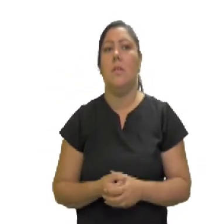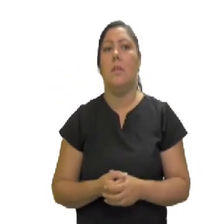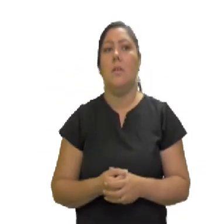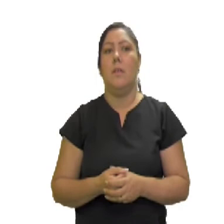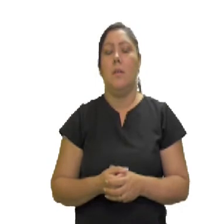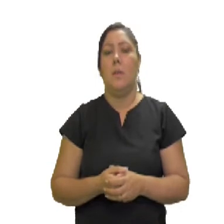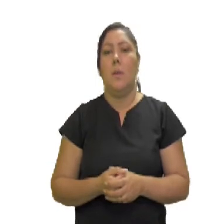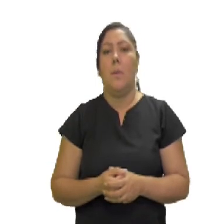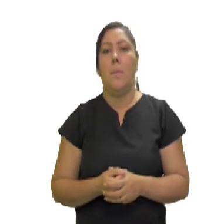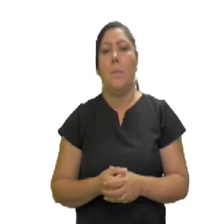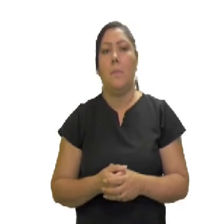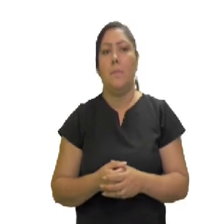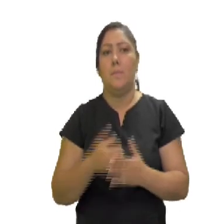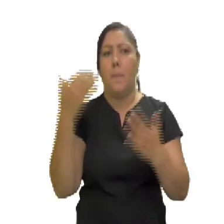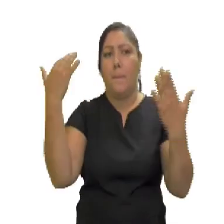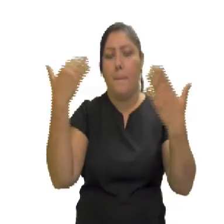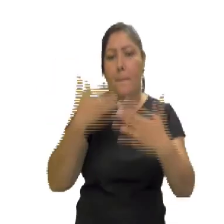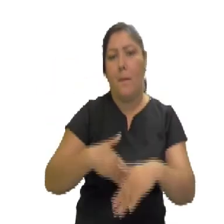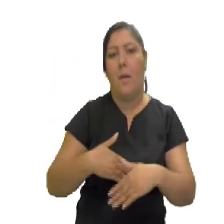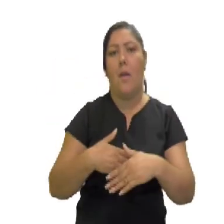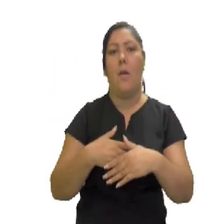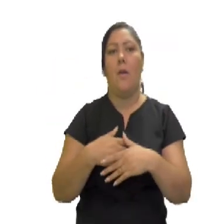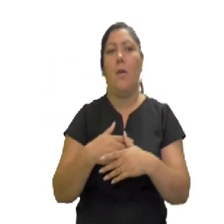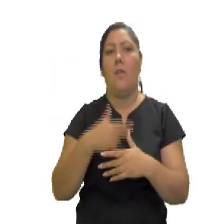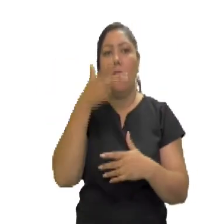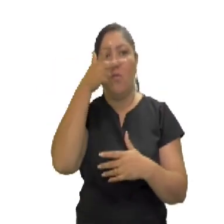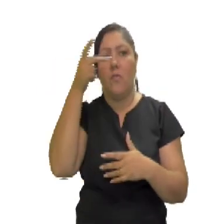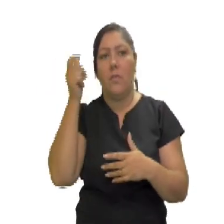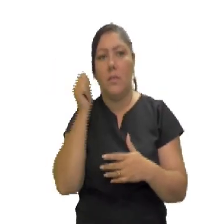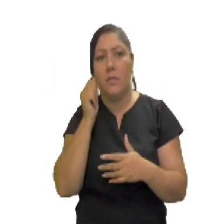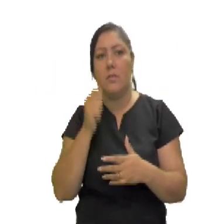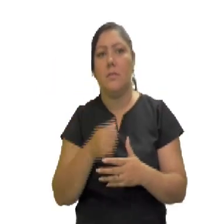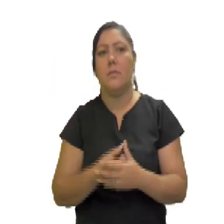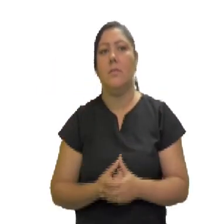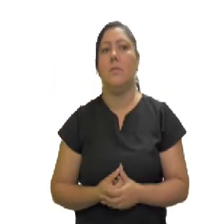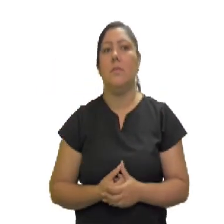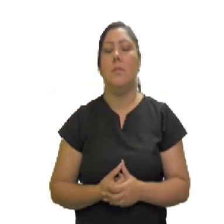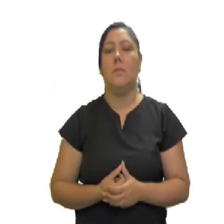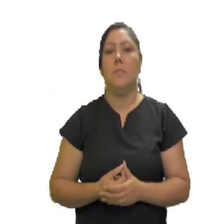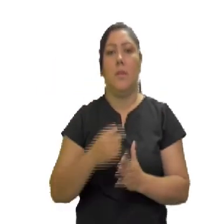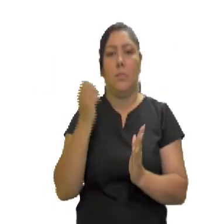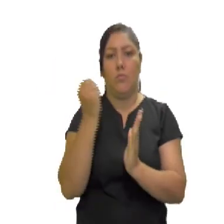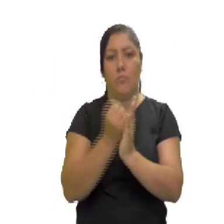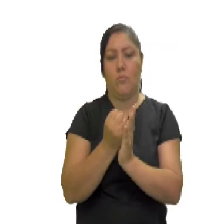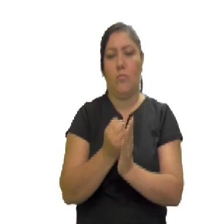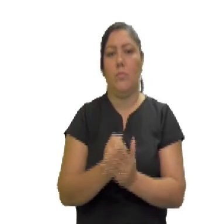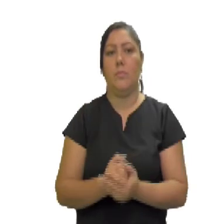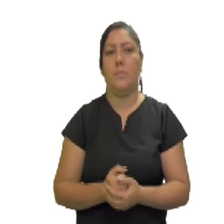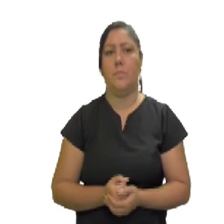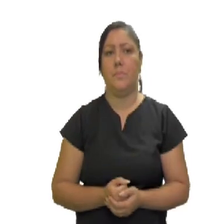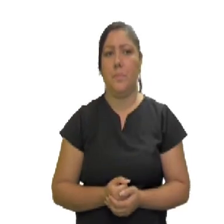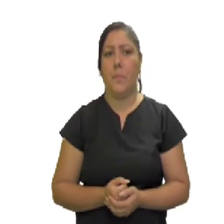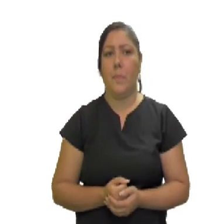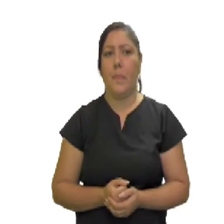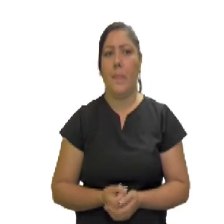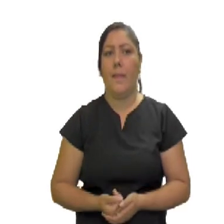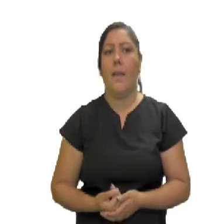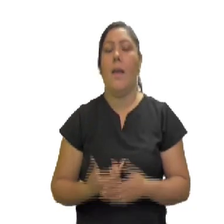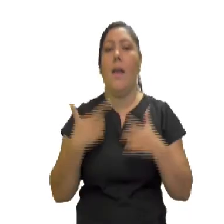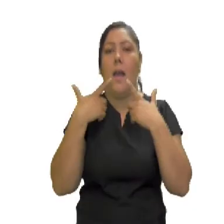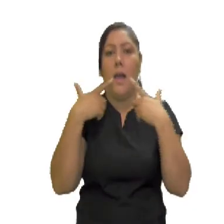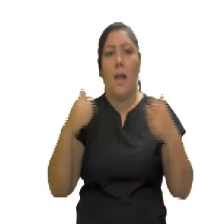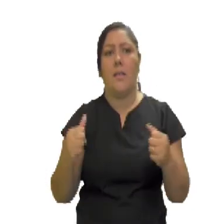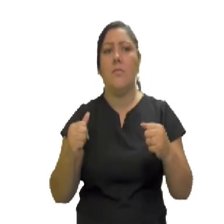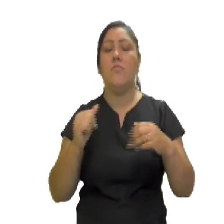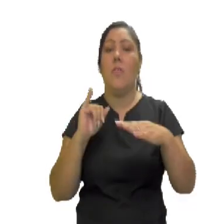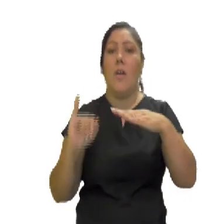e documentos oficiais. E a linguagem informal? Já é aquela linguagem utilizada em situações